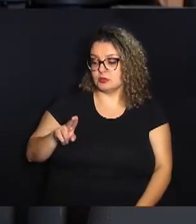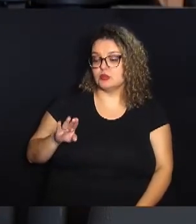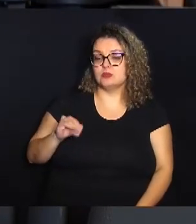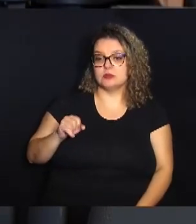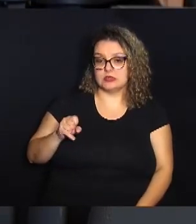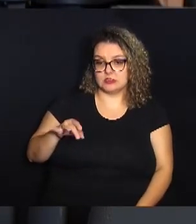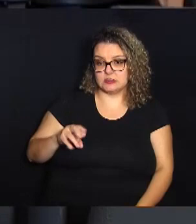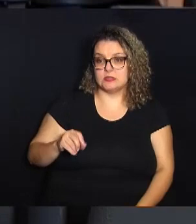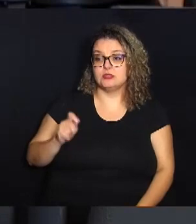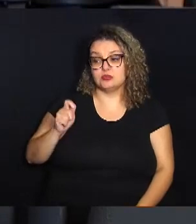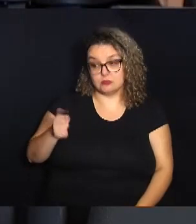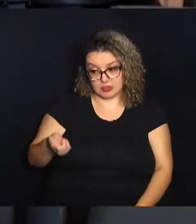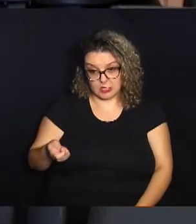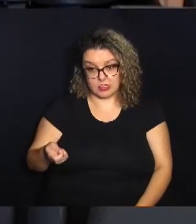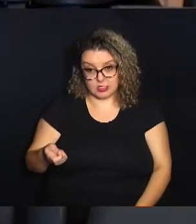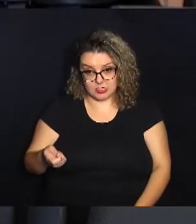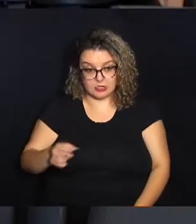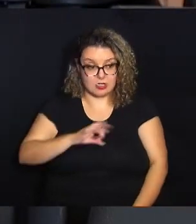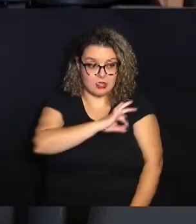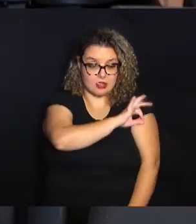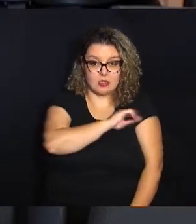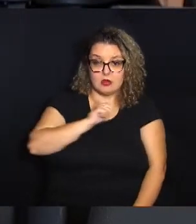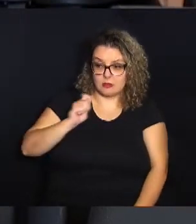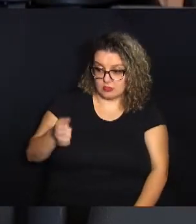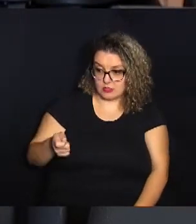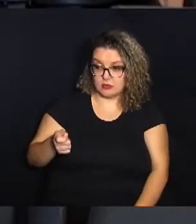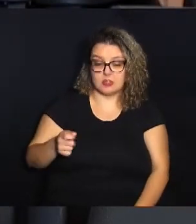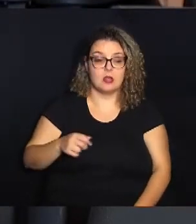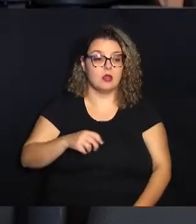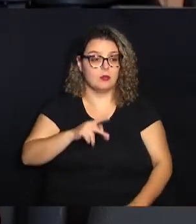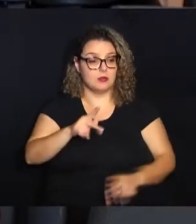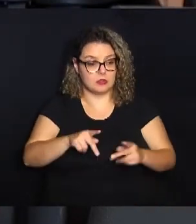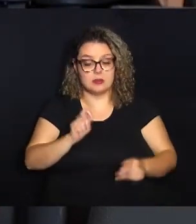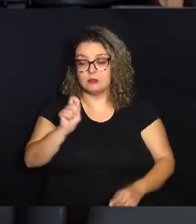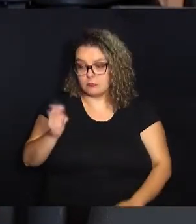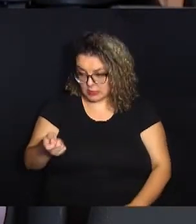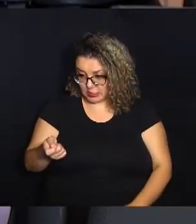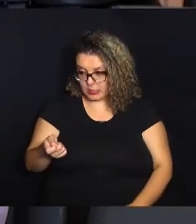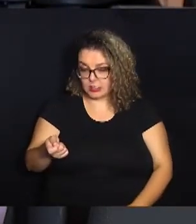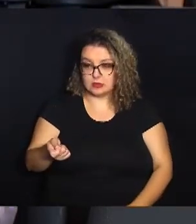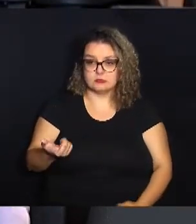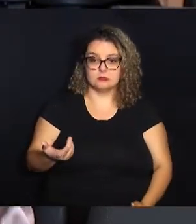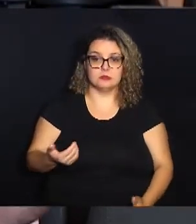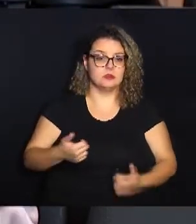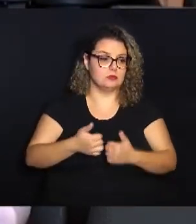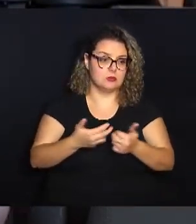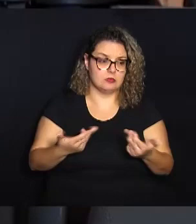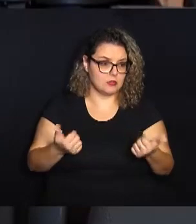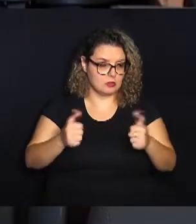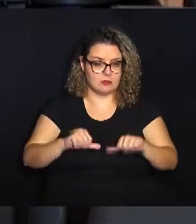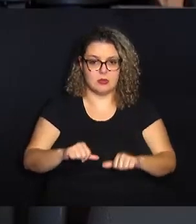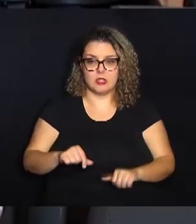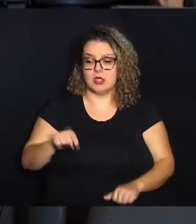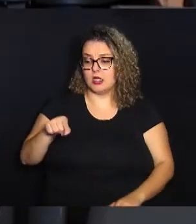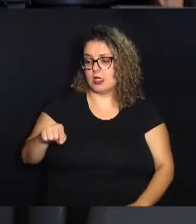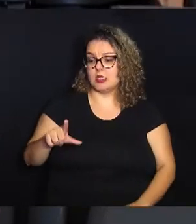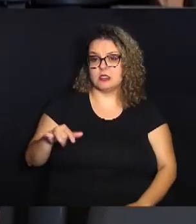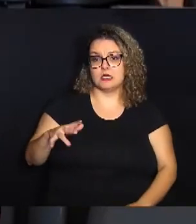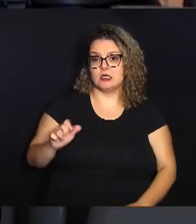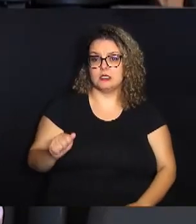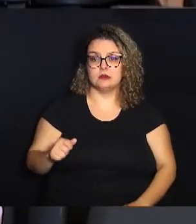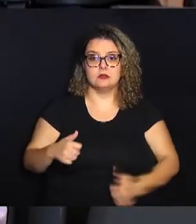paga e o transporte é precário. Mesmo numa situação, essa linha aqui ou aquela tem